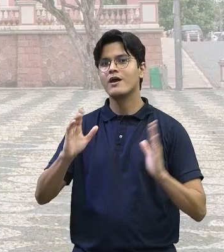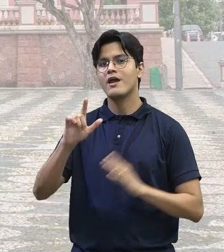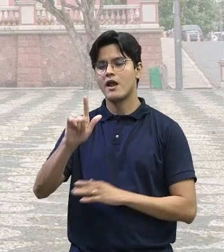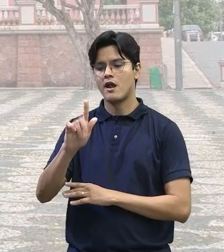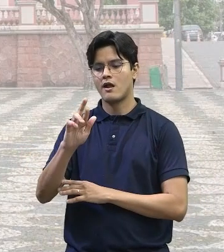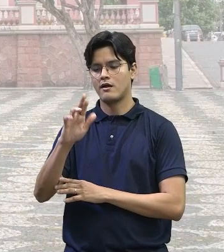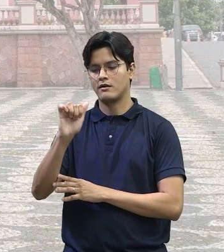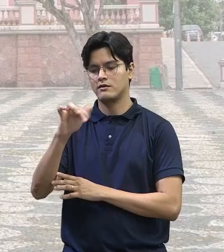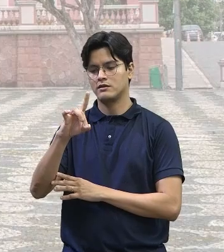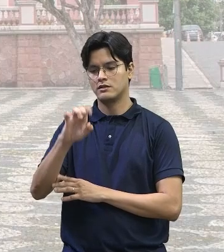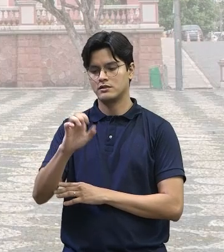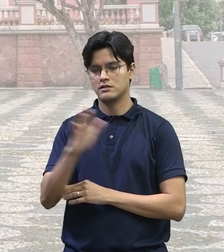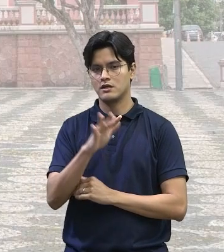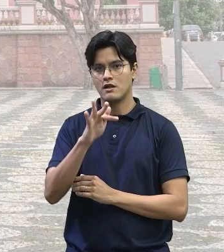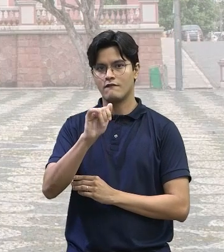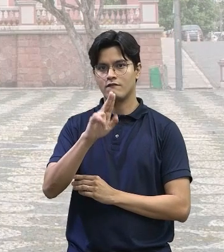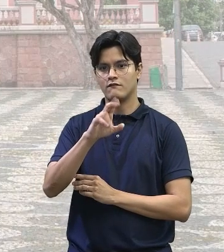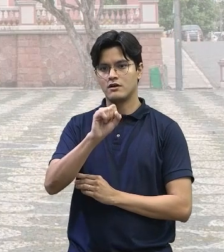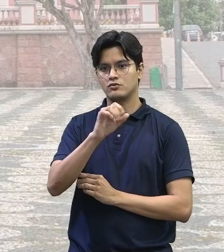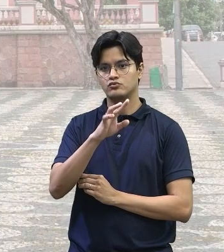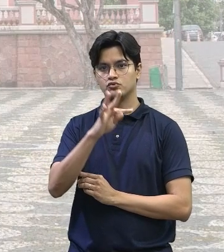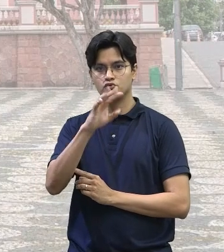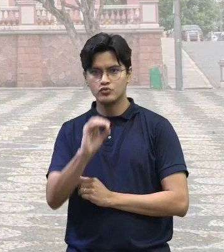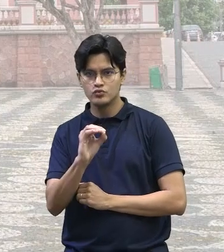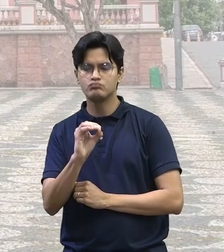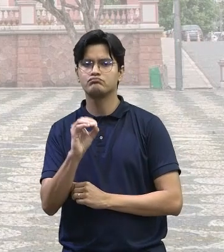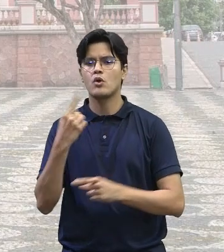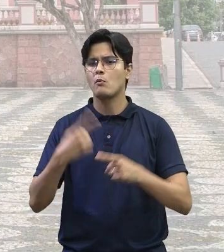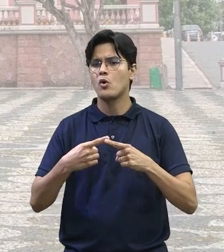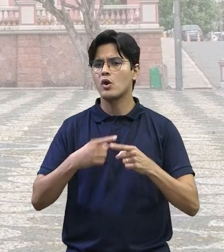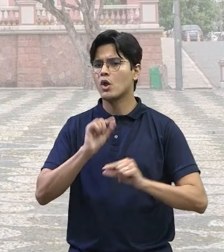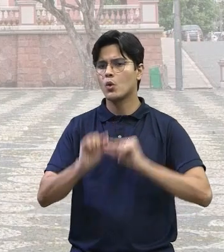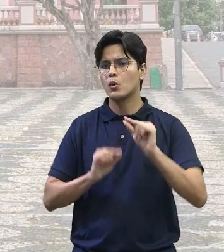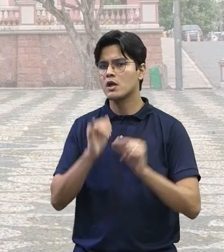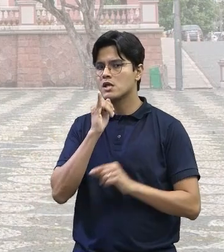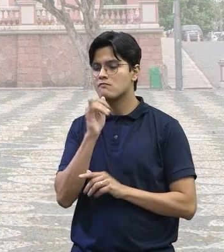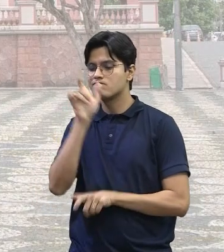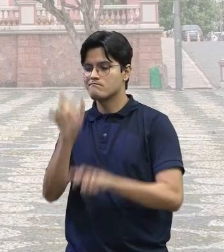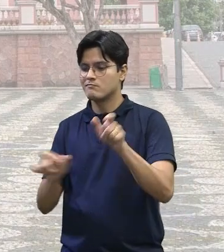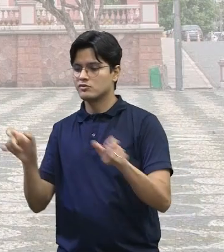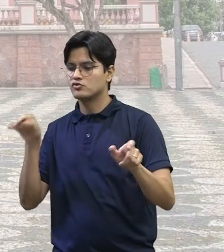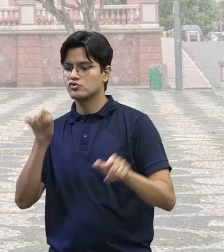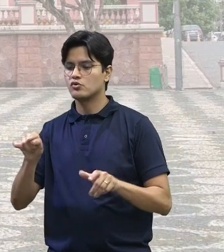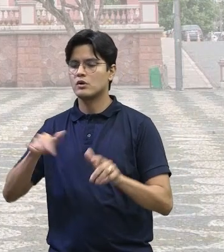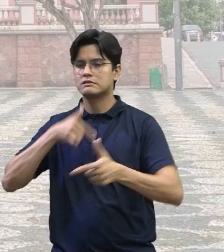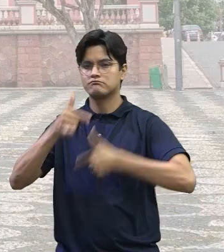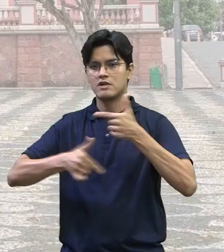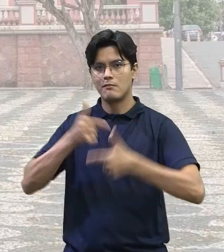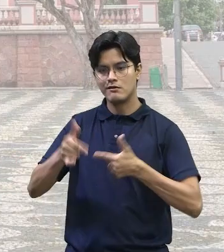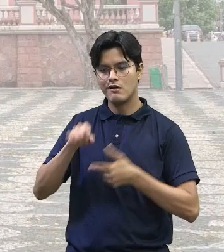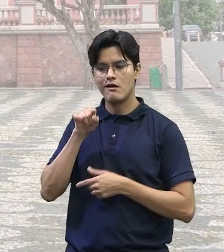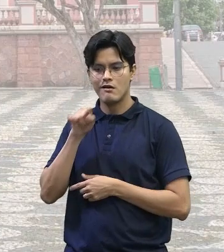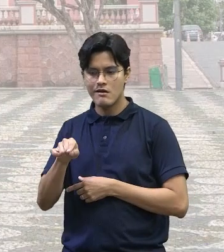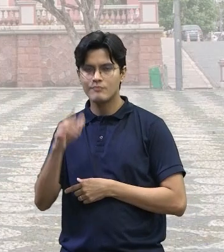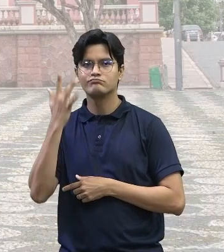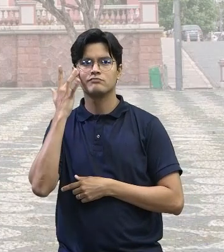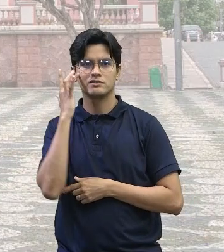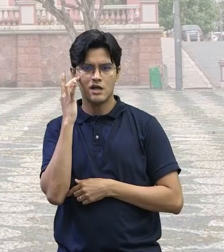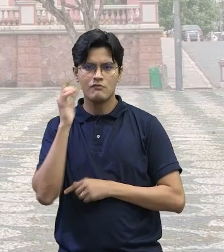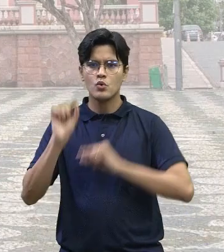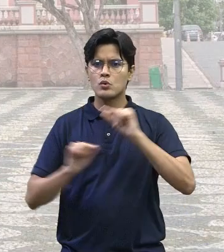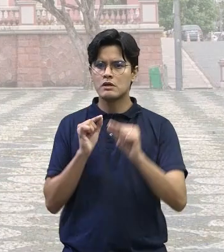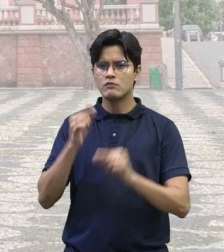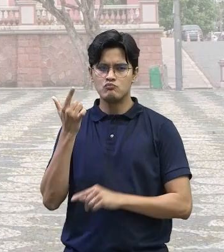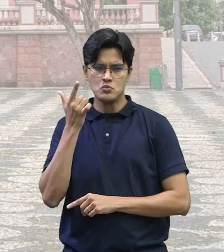economia girasse, não ficavam com nada, aliás, ficavam na pobreza, nas mãos dos chamados seringalhistas, que eram